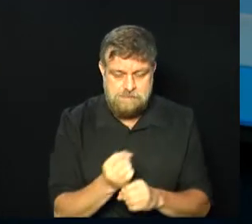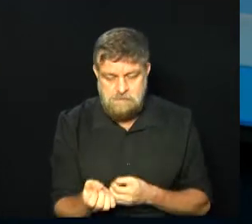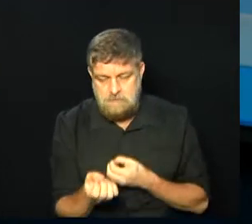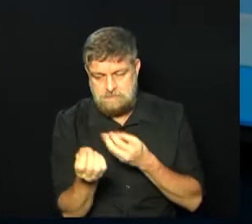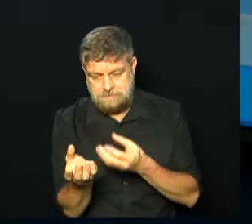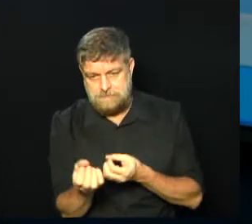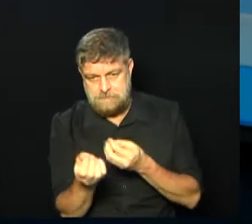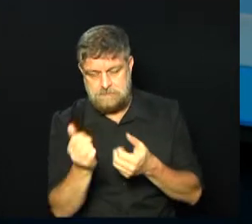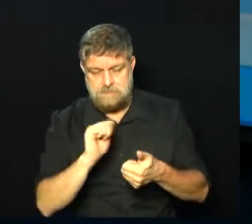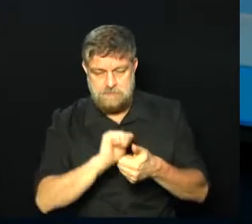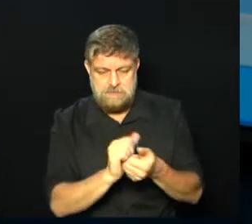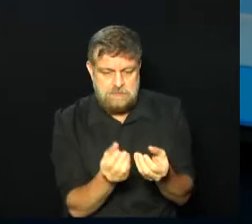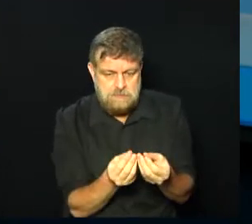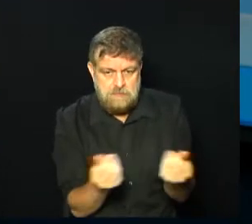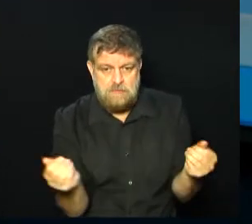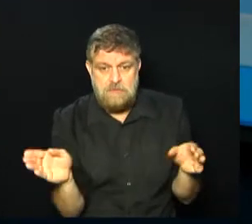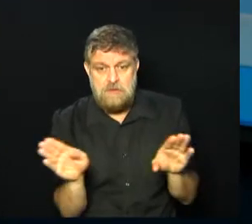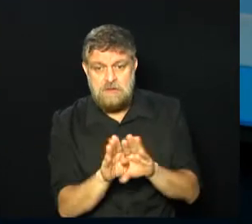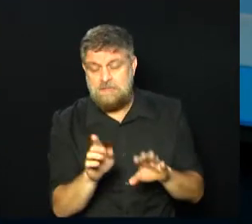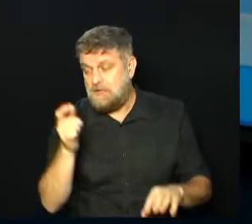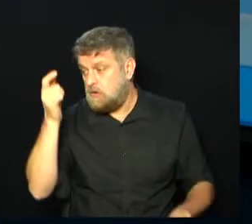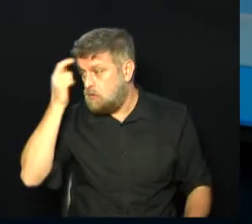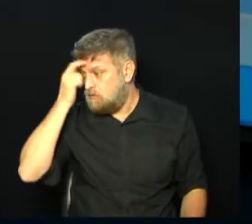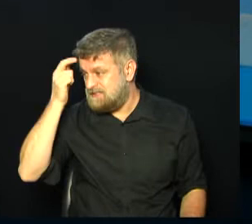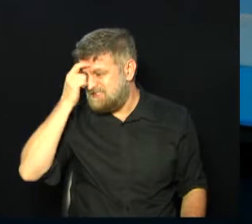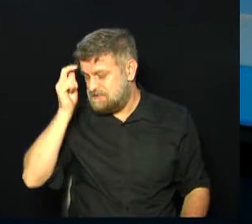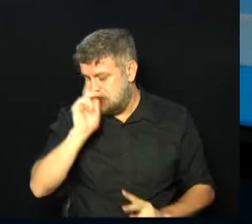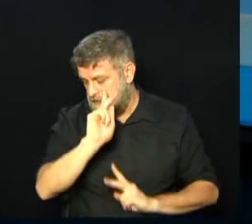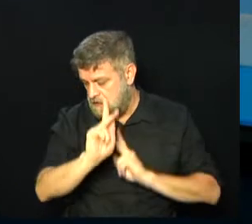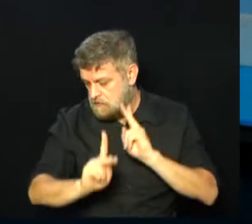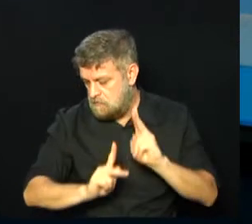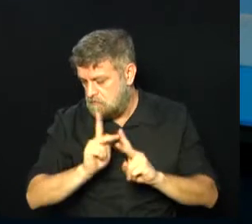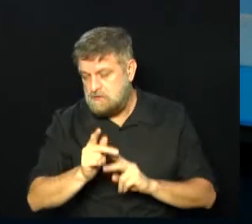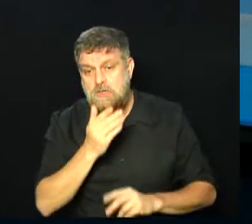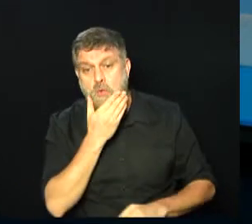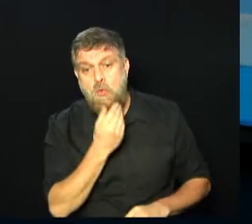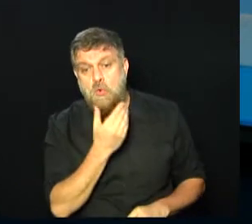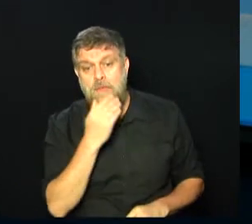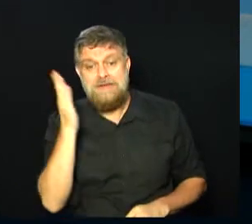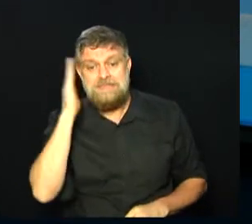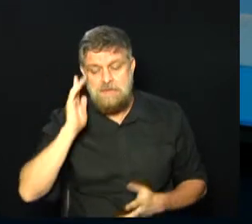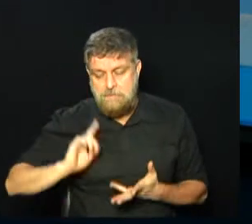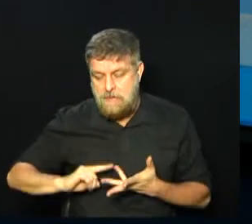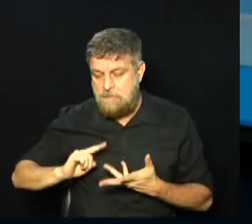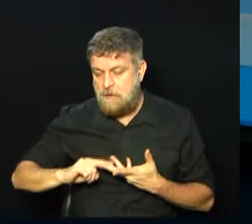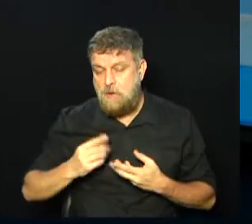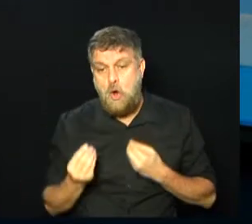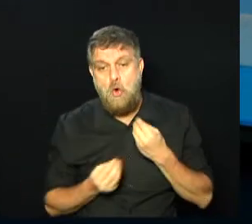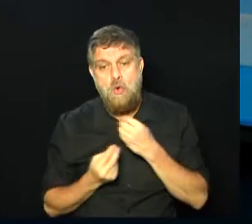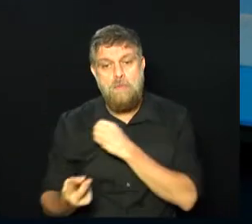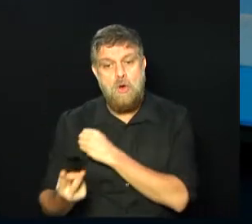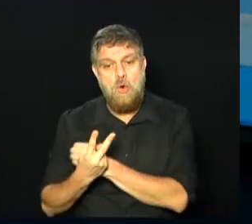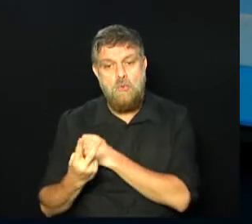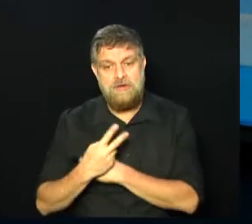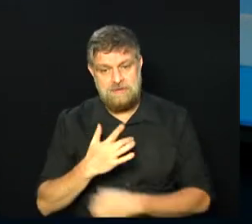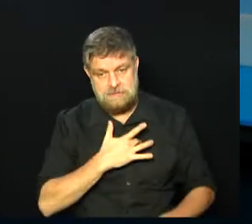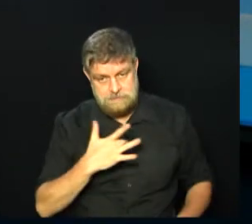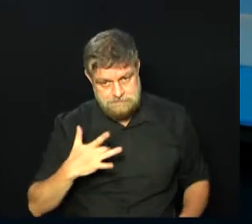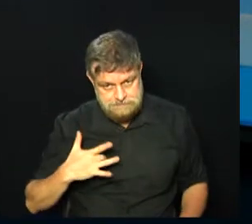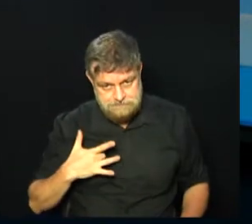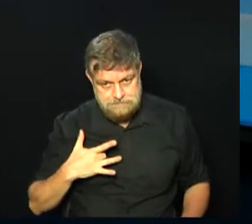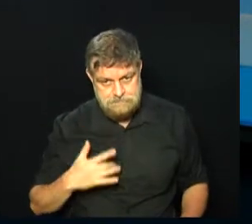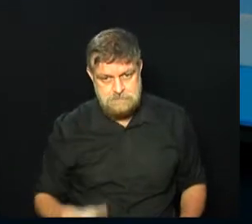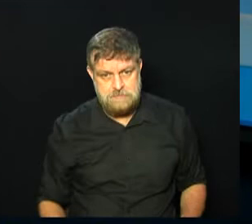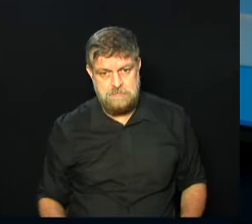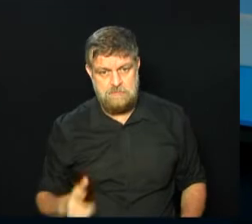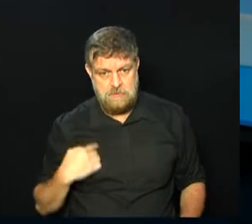de qualidade e conscientizando a população masculina sobre os cuidados integral com a sua saúde.